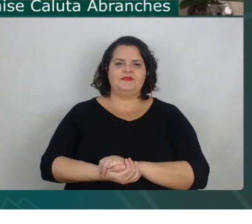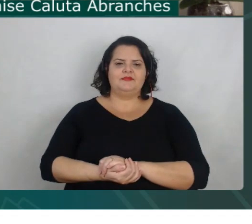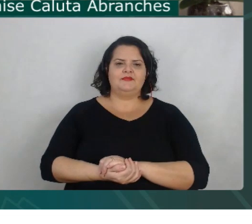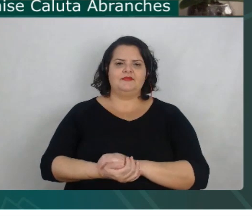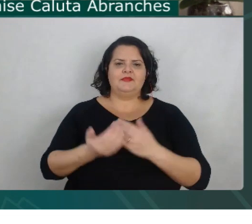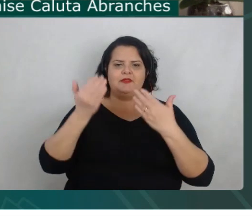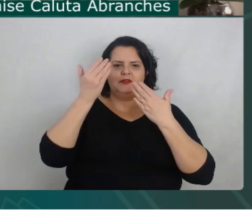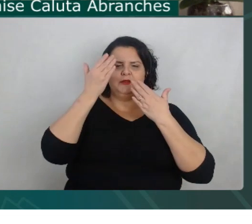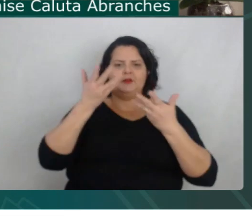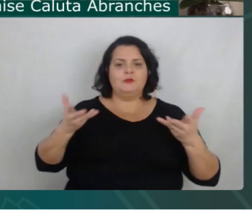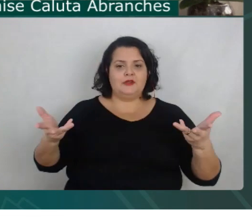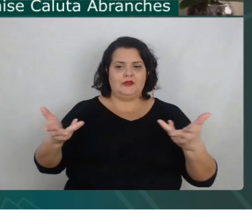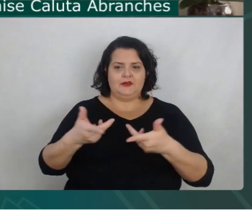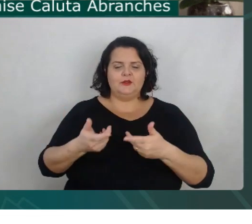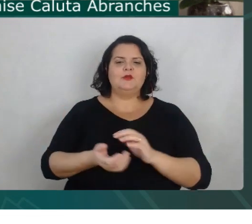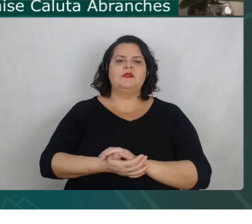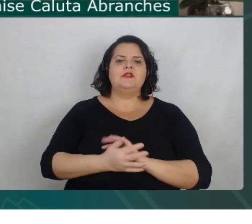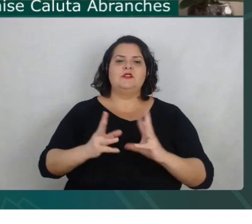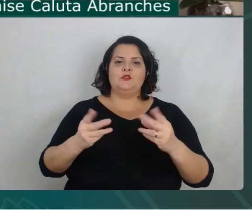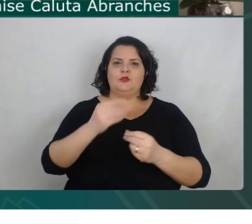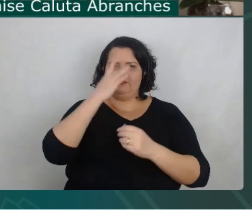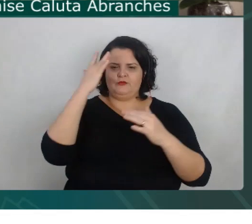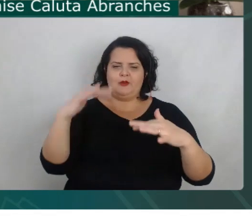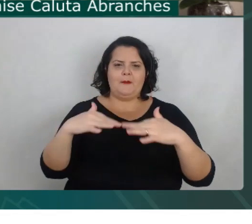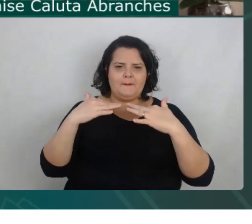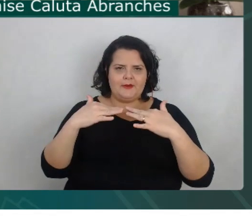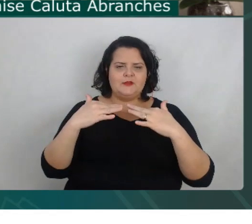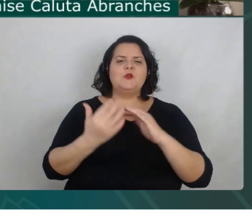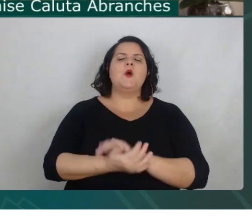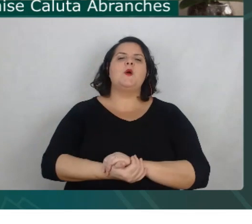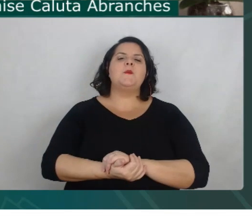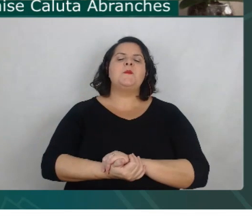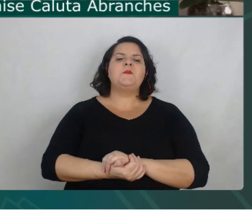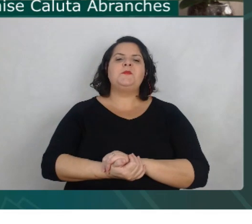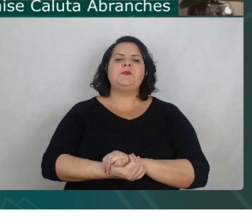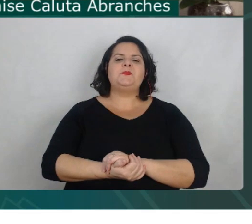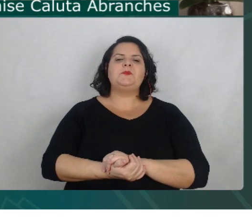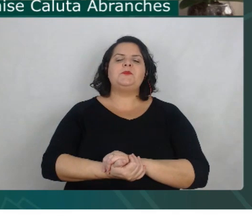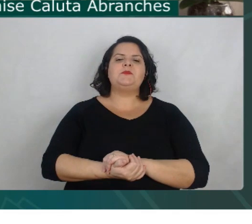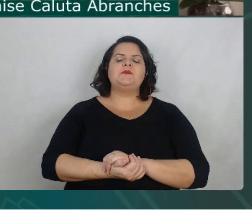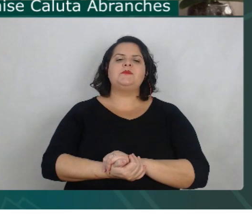Obrigada, então, a todos e todas. Obrigada a todos que nos assistiram.